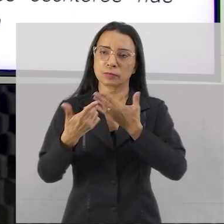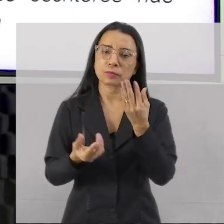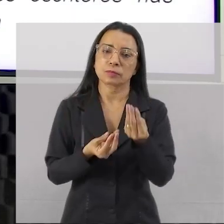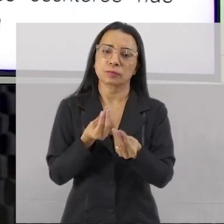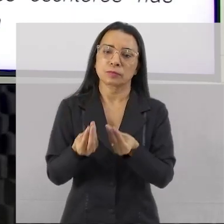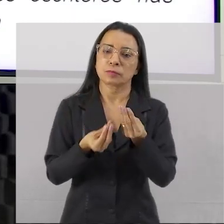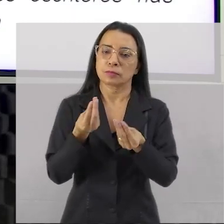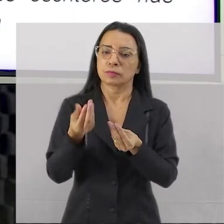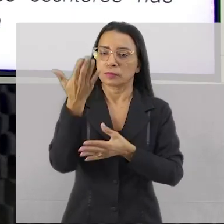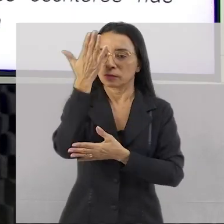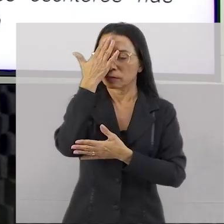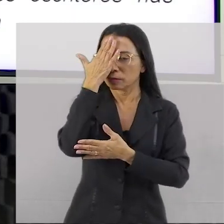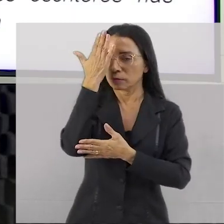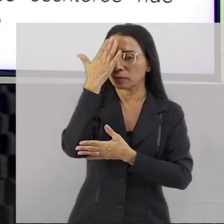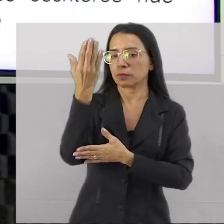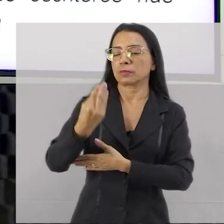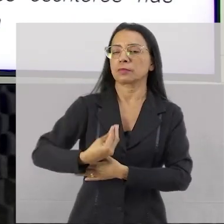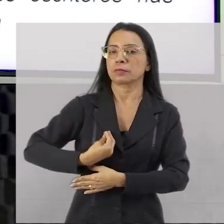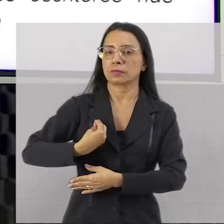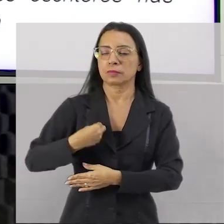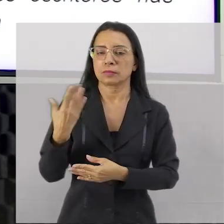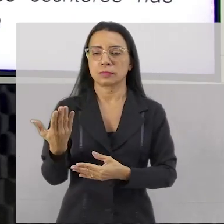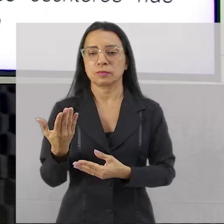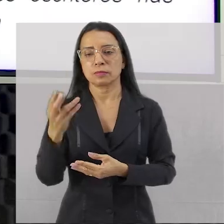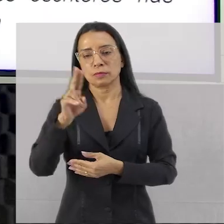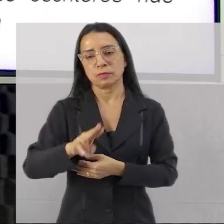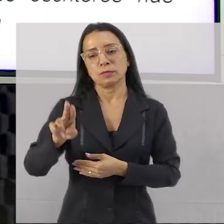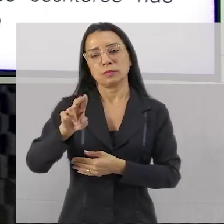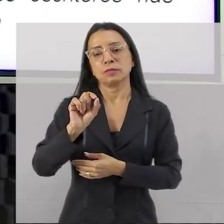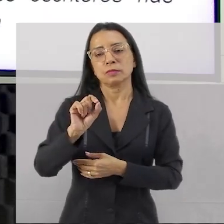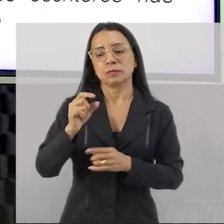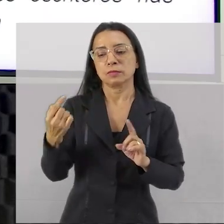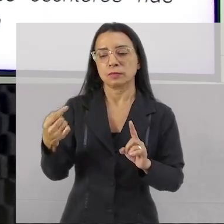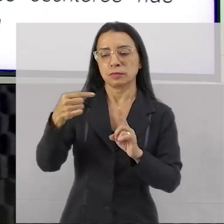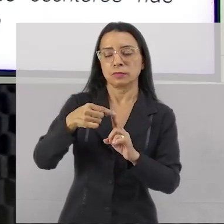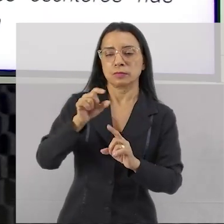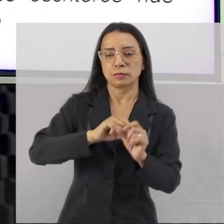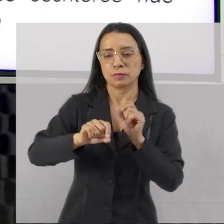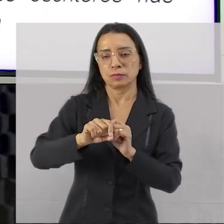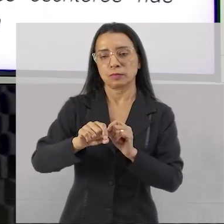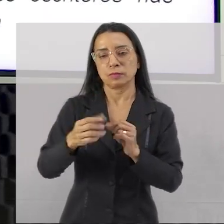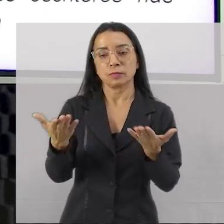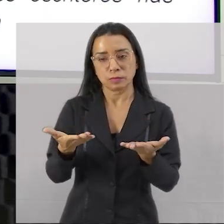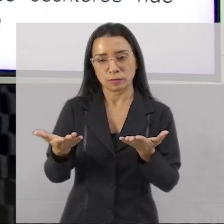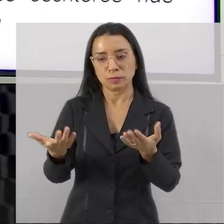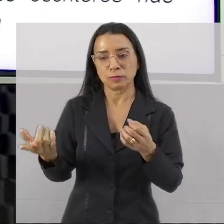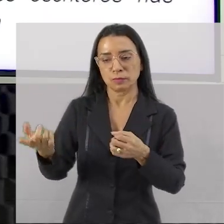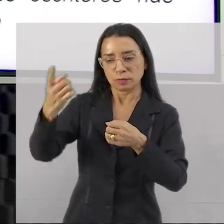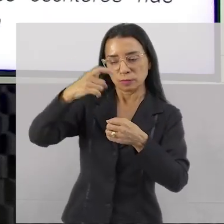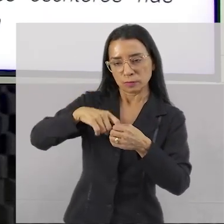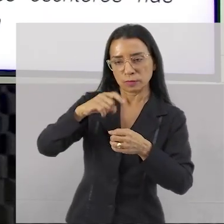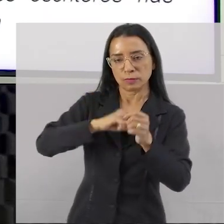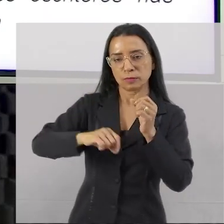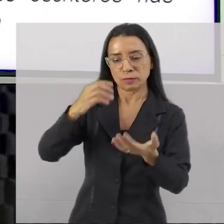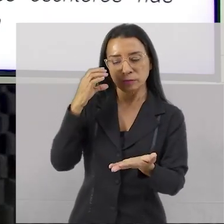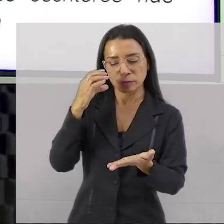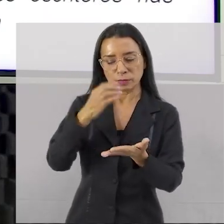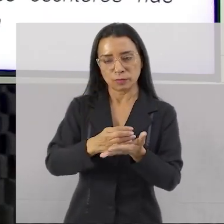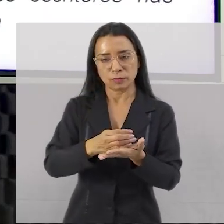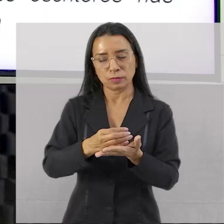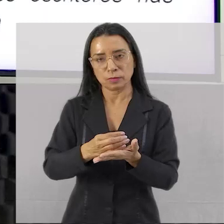forma de compreensão da realidade, ela deve ser utilizada para isso. E aqui ele retoma a tese dele dentro da